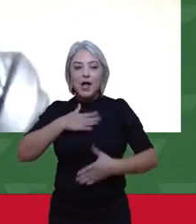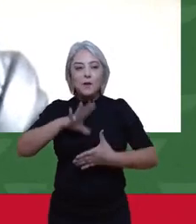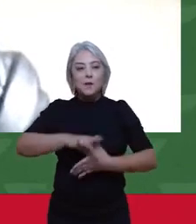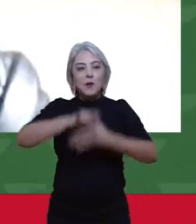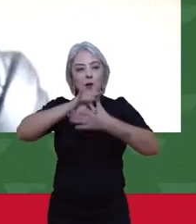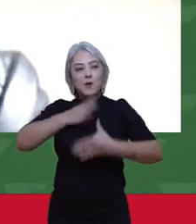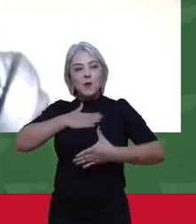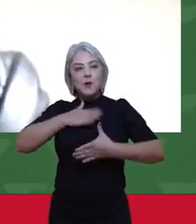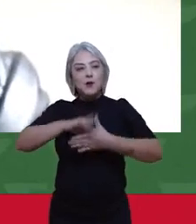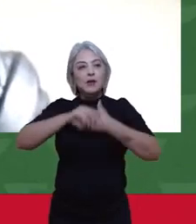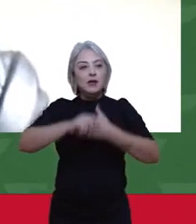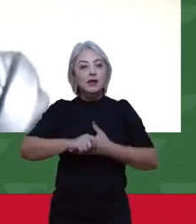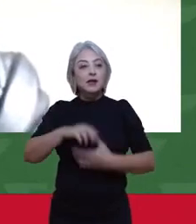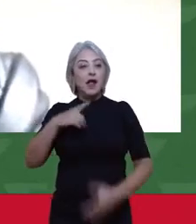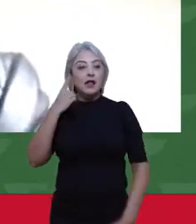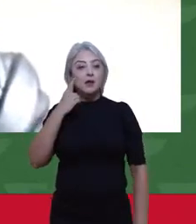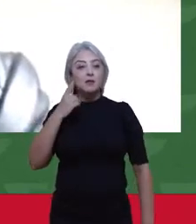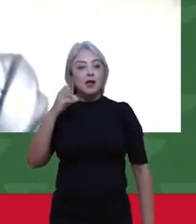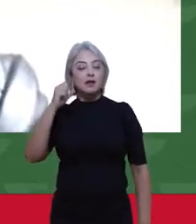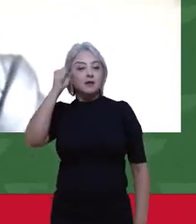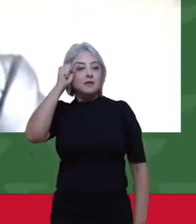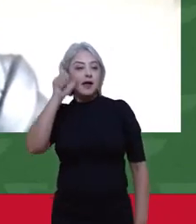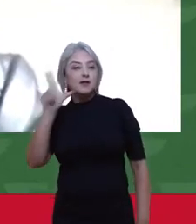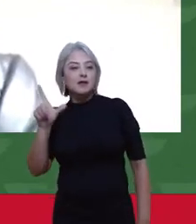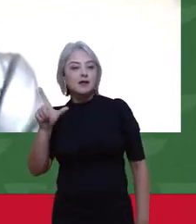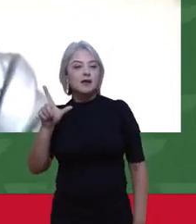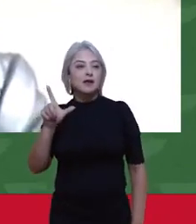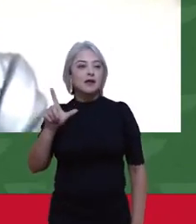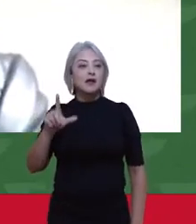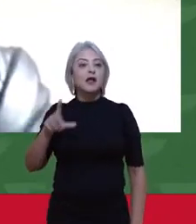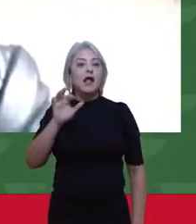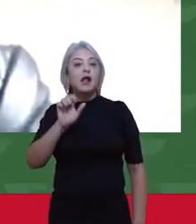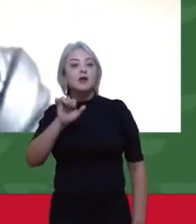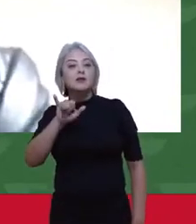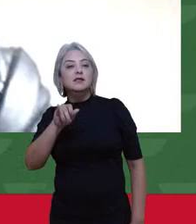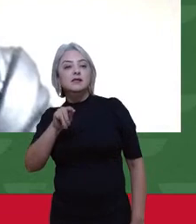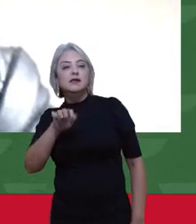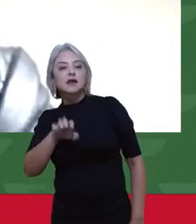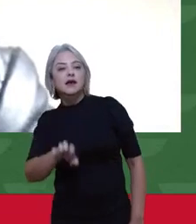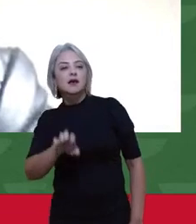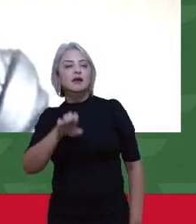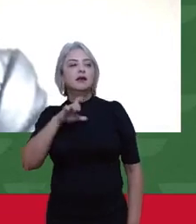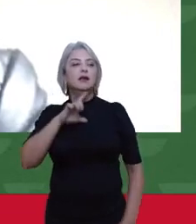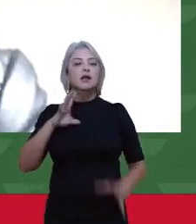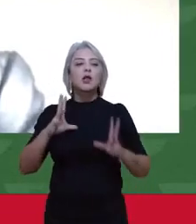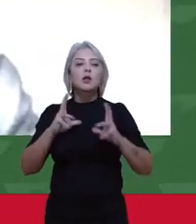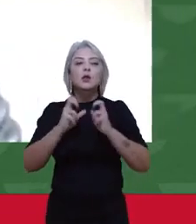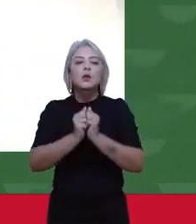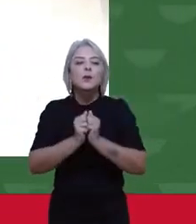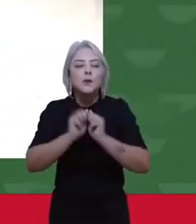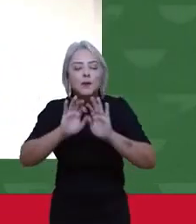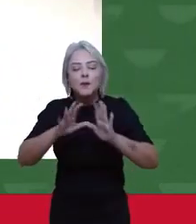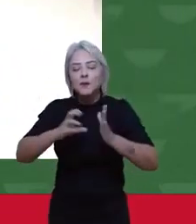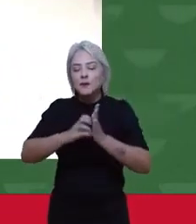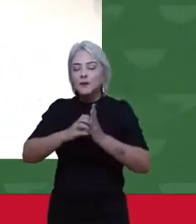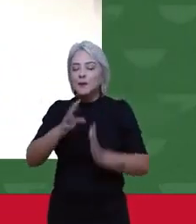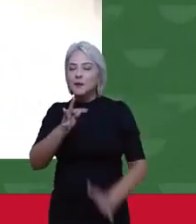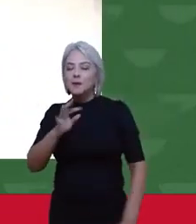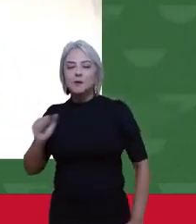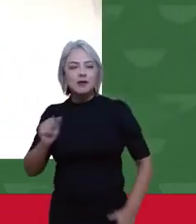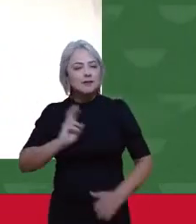quero saudar a deputada Maria do Rosário, quero saudar a deputada Luiziane, toda a bancada do PT que sempre